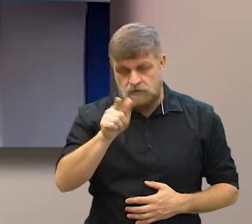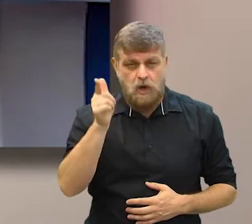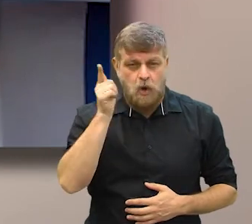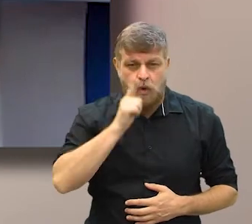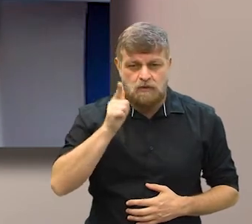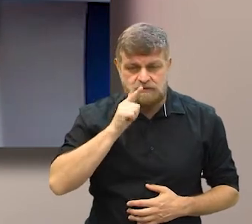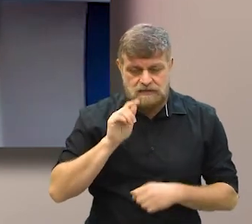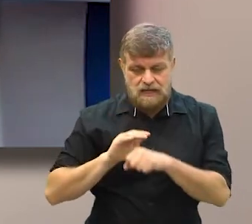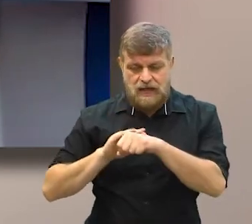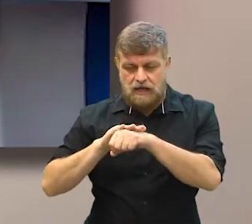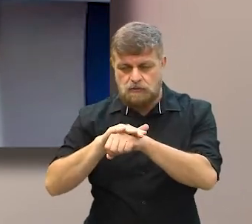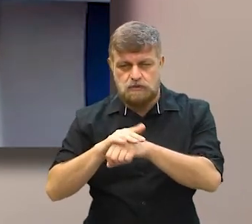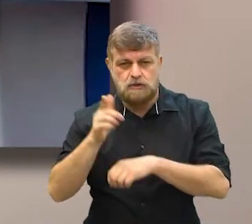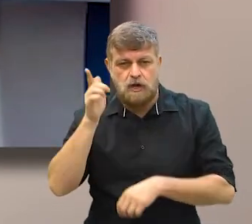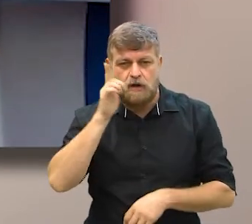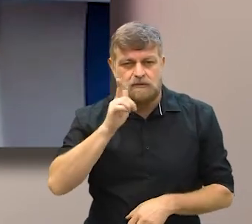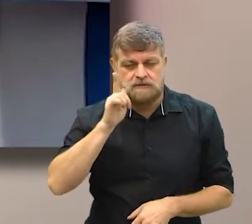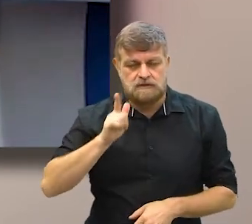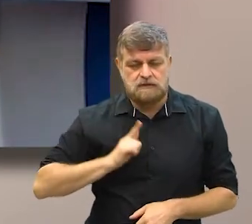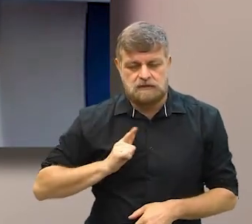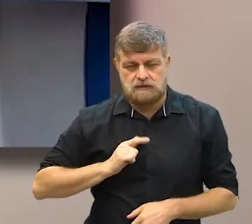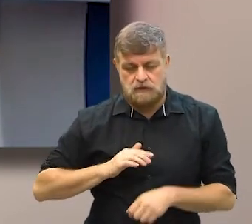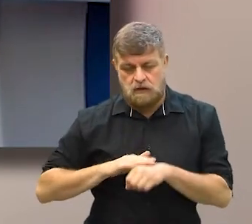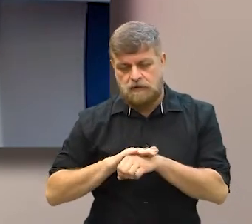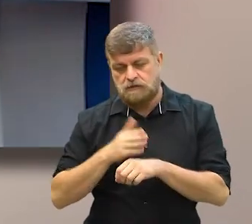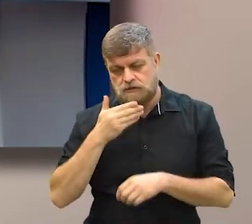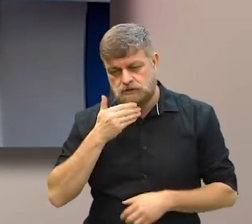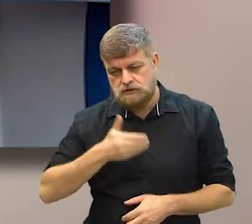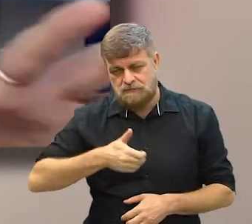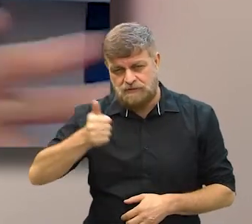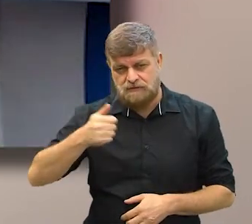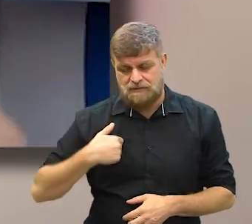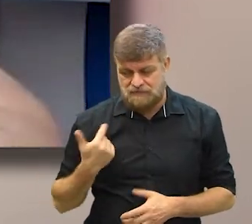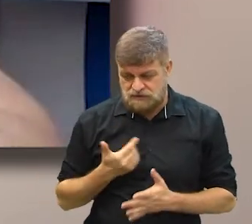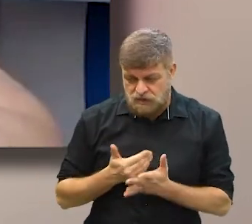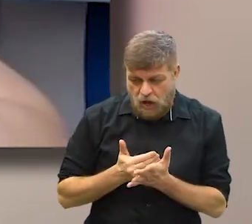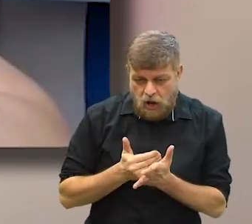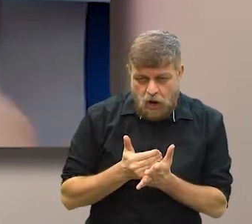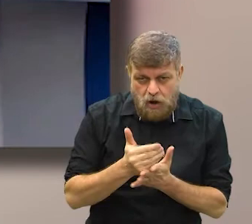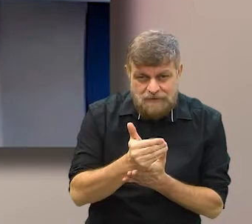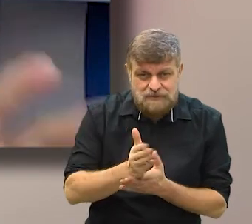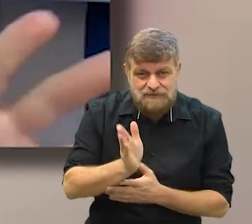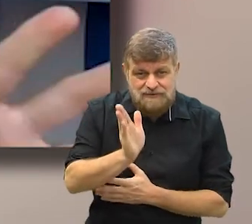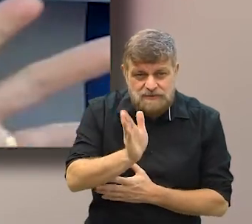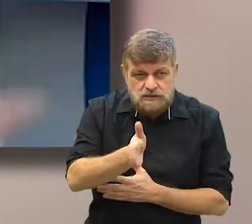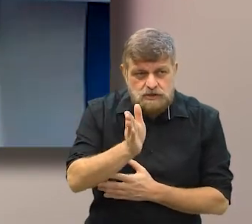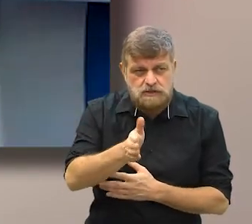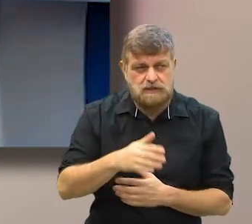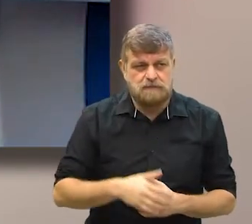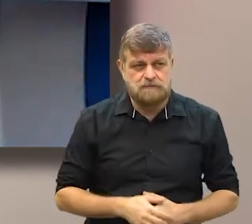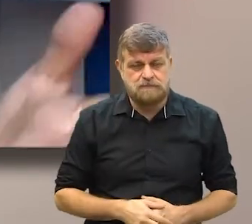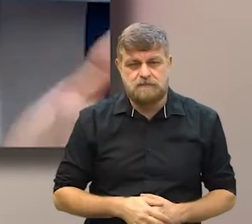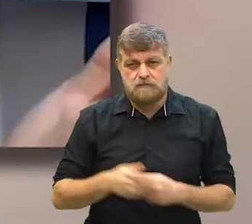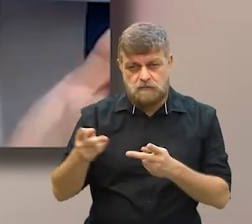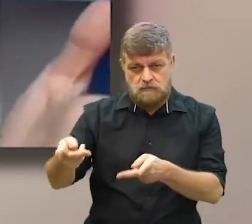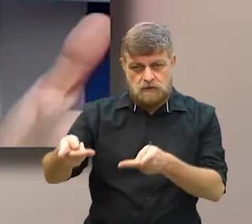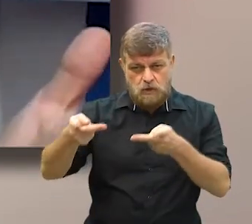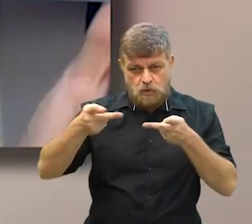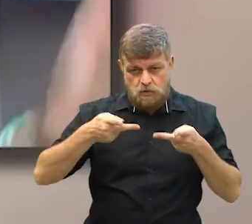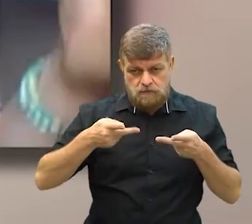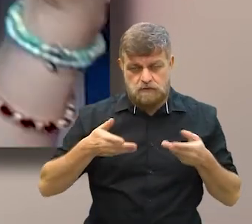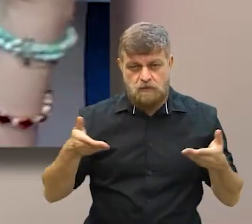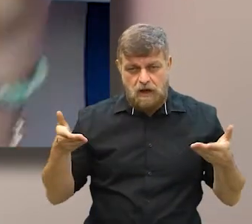você fazer à noite e conseguir ter uma noite melhor. Mas para a gente começar já, eu te